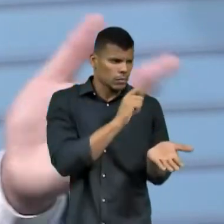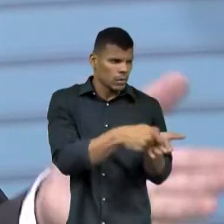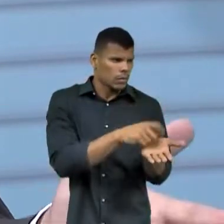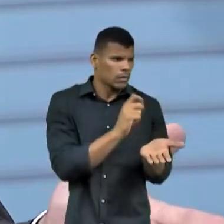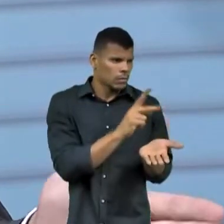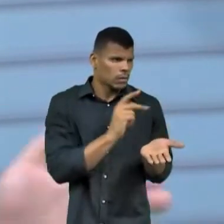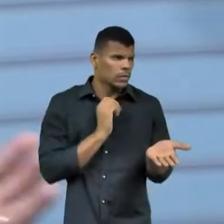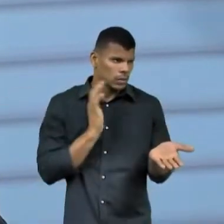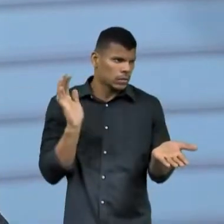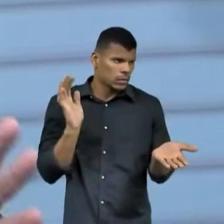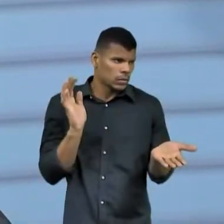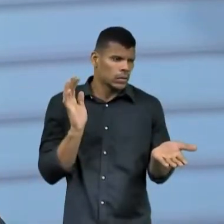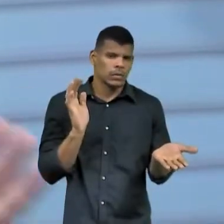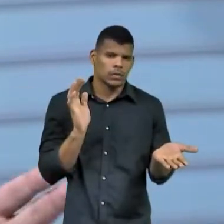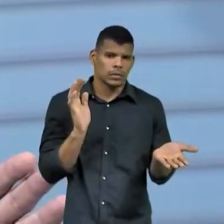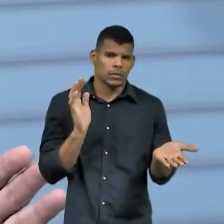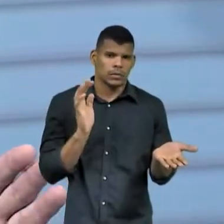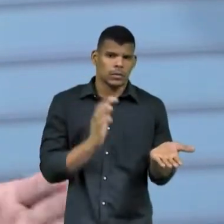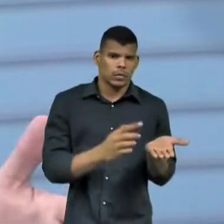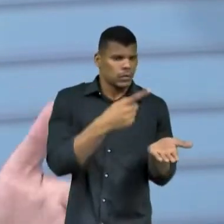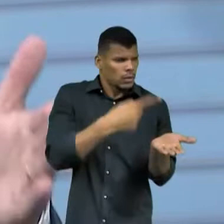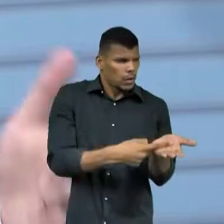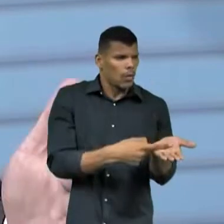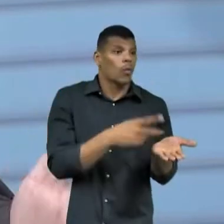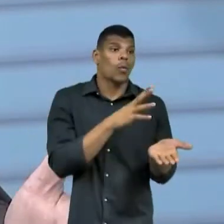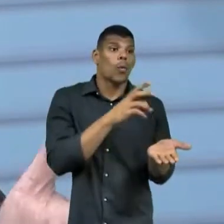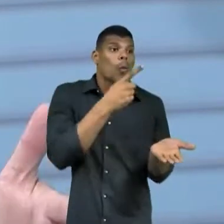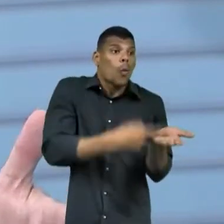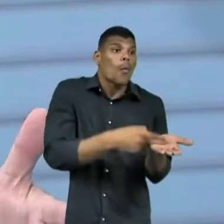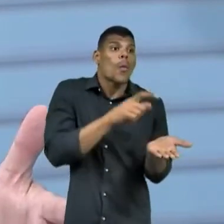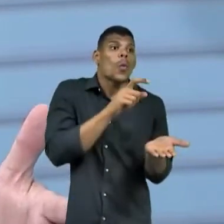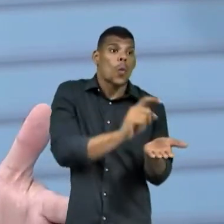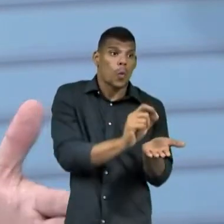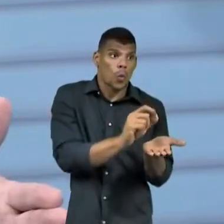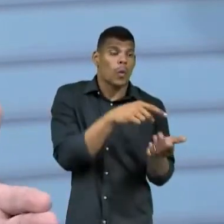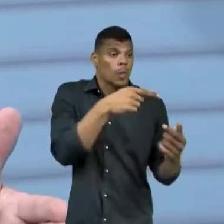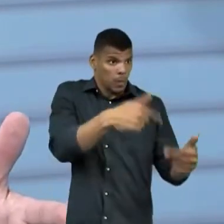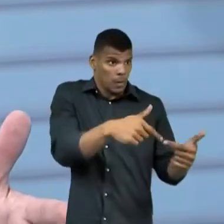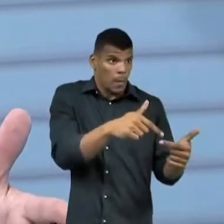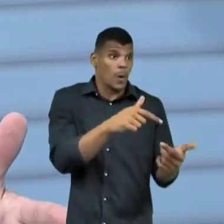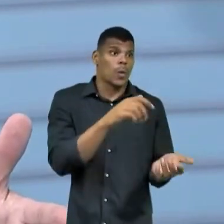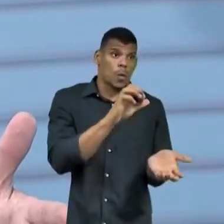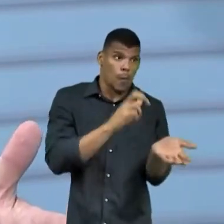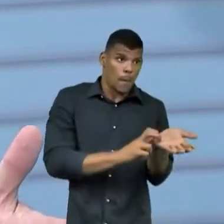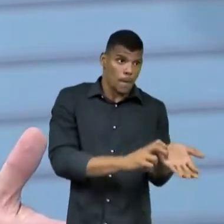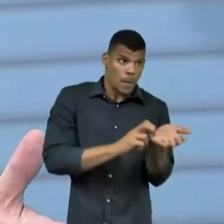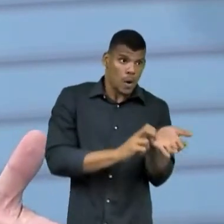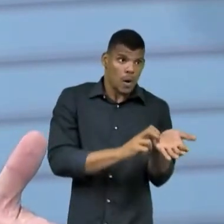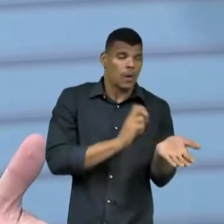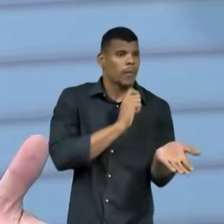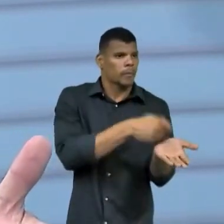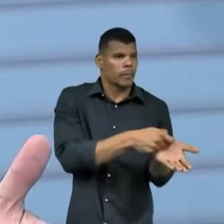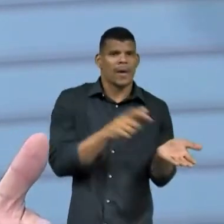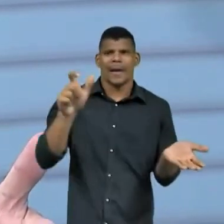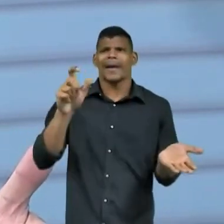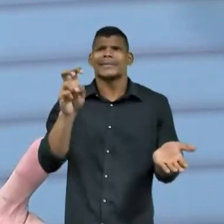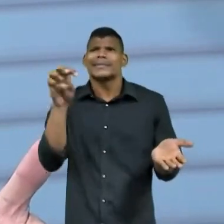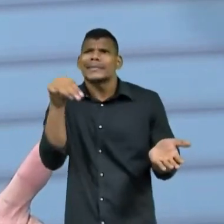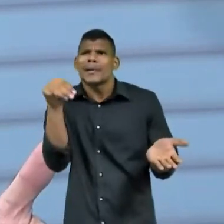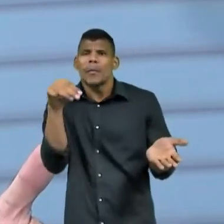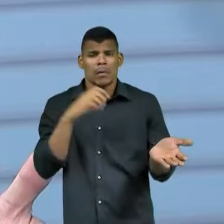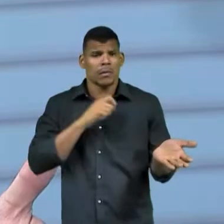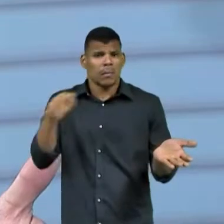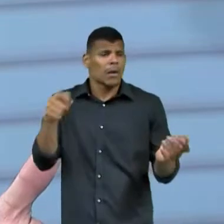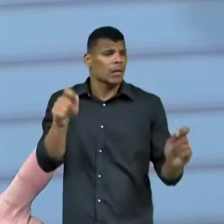a Tem até aquela frase né o acordado sempre é barato né você eu cumpri cumprir então o dinheiro não é meu é eu não posso dar para ele posso mas é